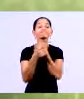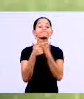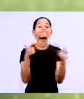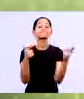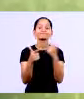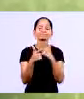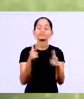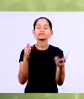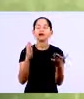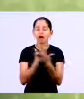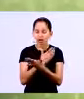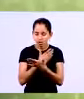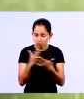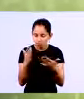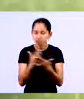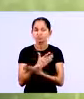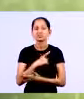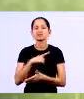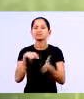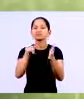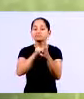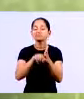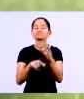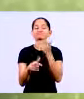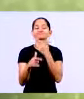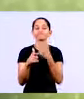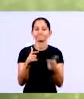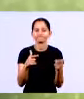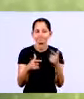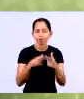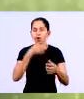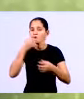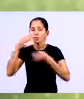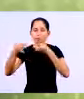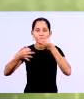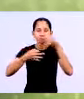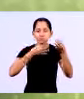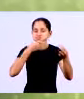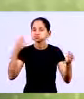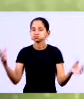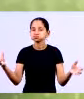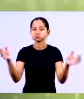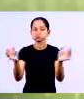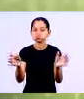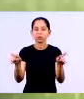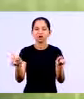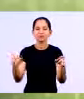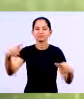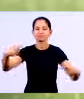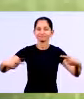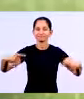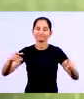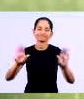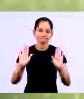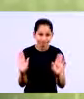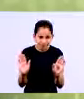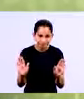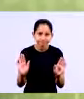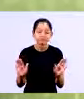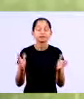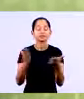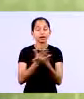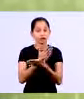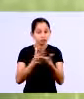problema, que alguns hífens ainda estão gerando opiniões diferentes entre os nossos gramáticos. E mini dicionário, em